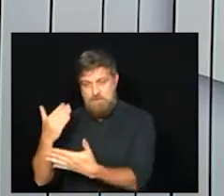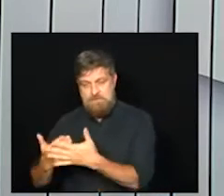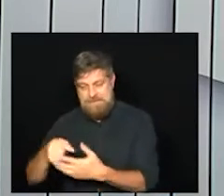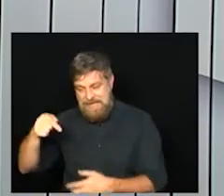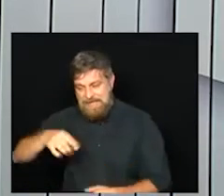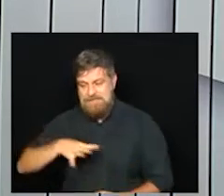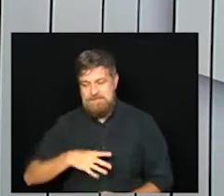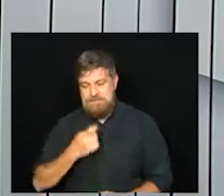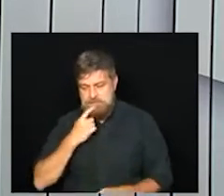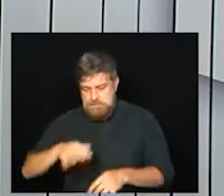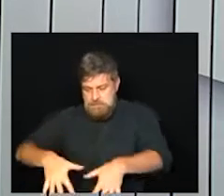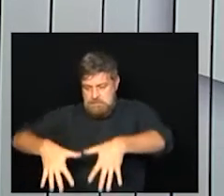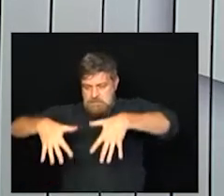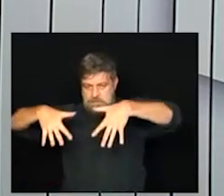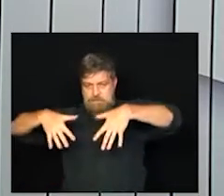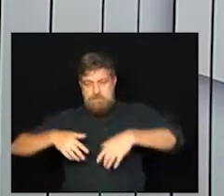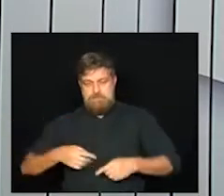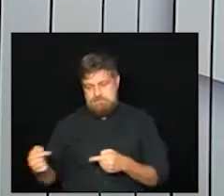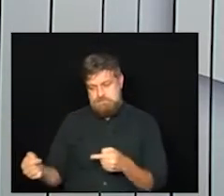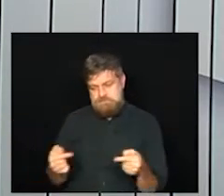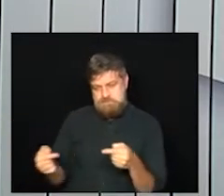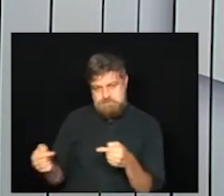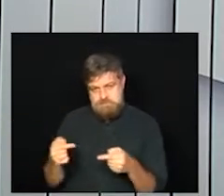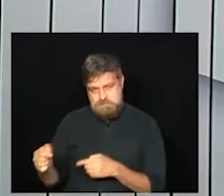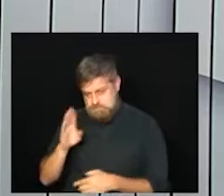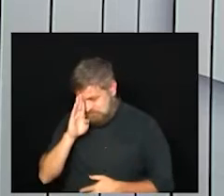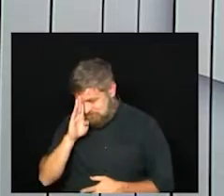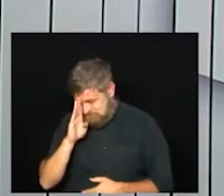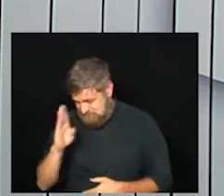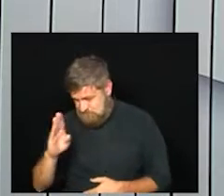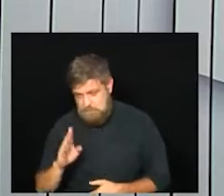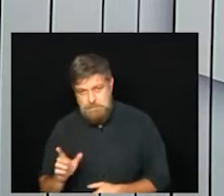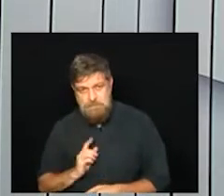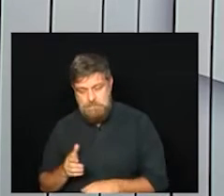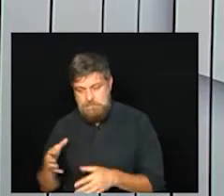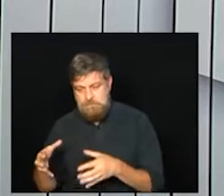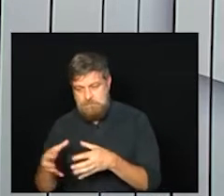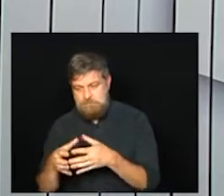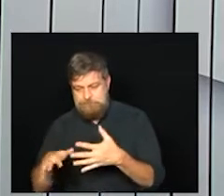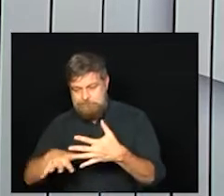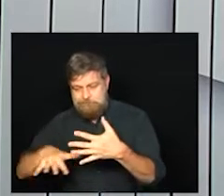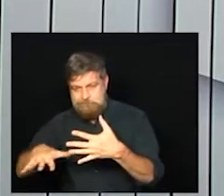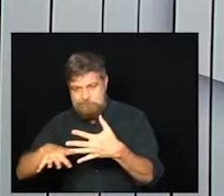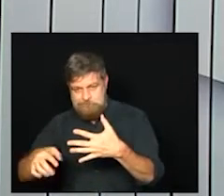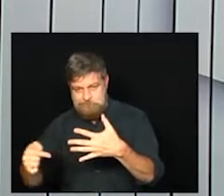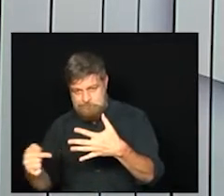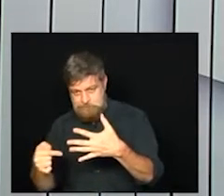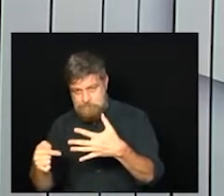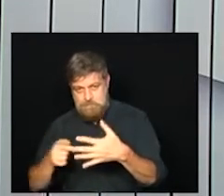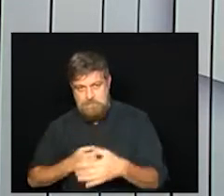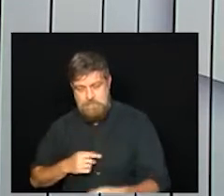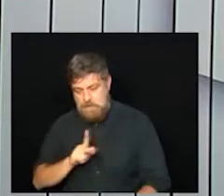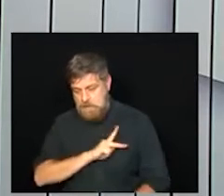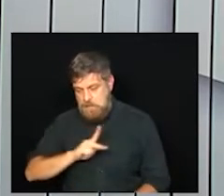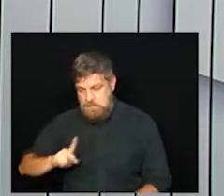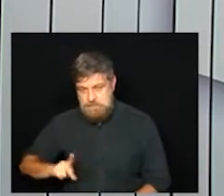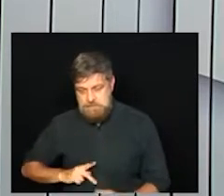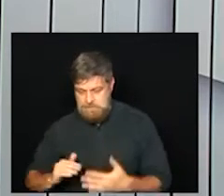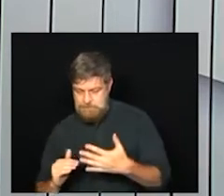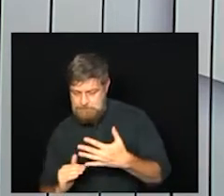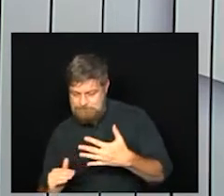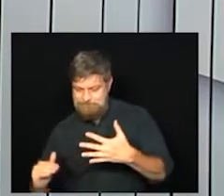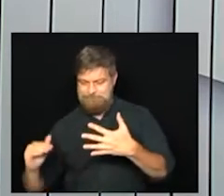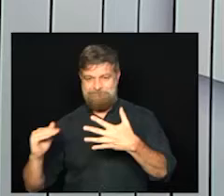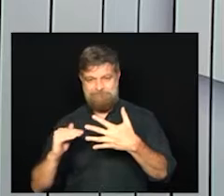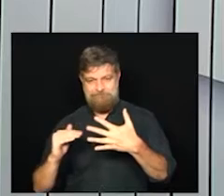Moisés Lucarelli, mais um duelo direto pela parte de baixo da tabela. Com esta vitória, a Ponte deixa a zona